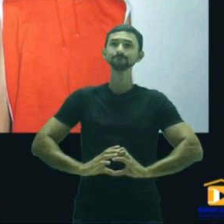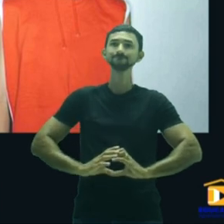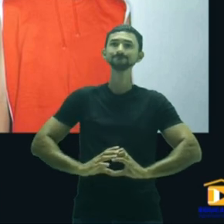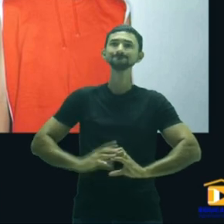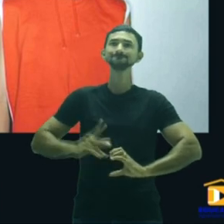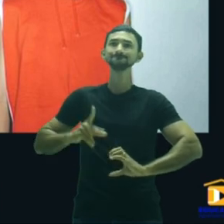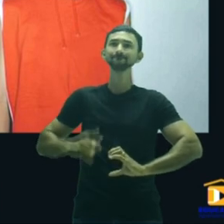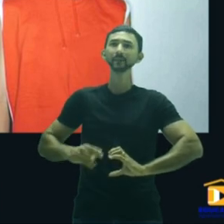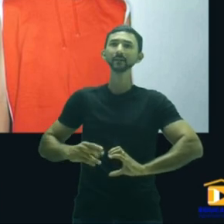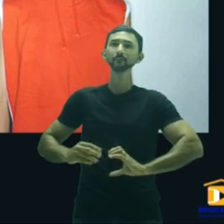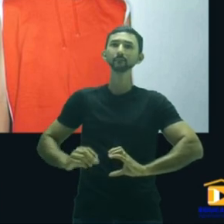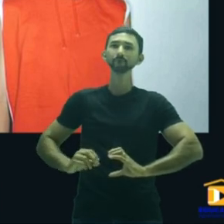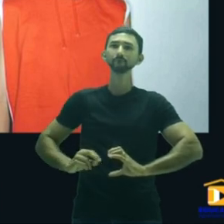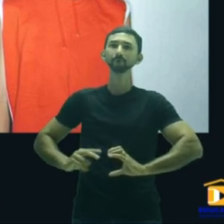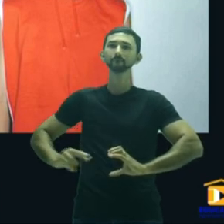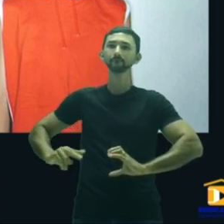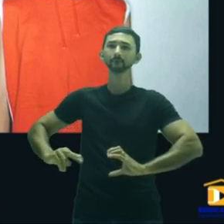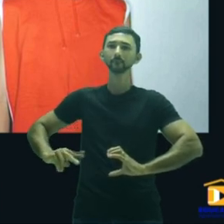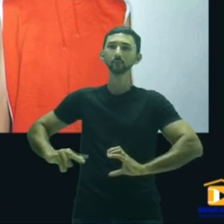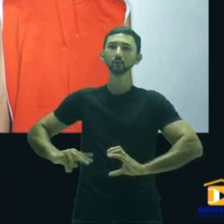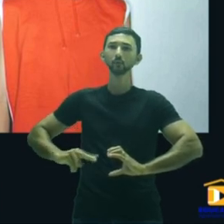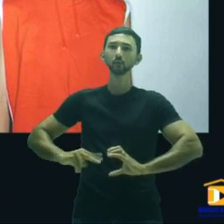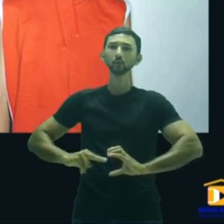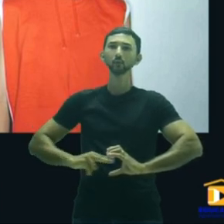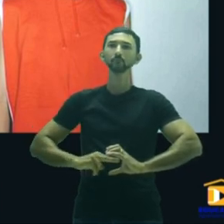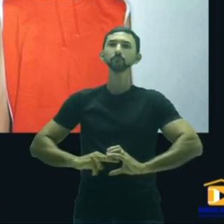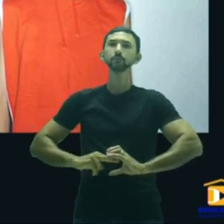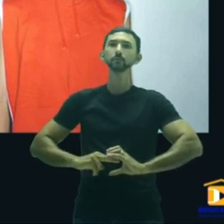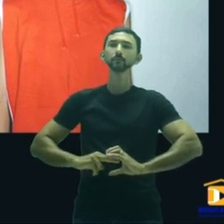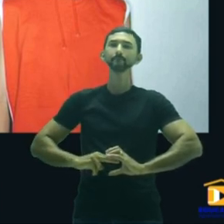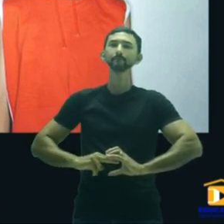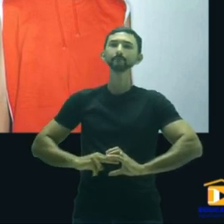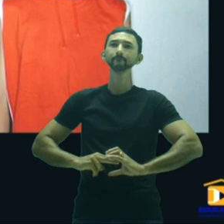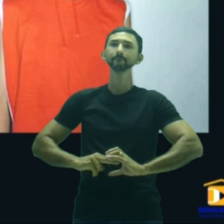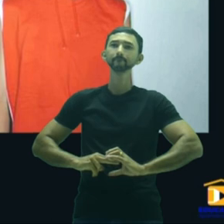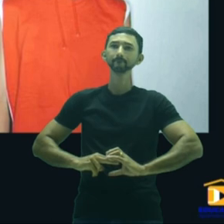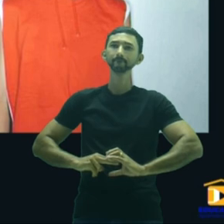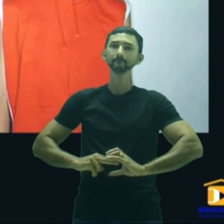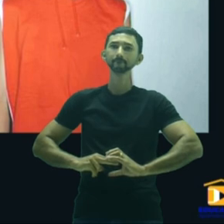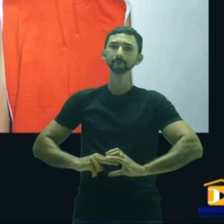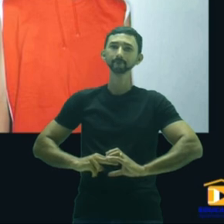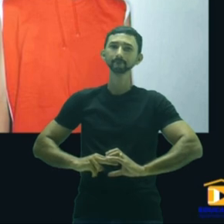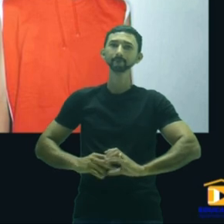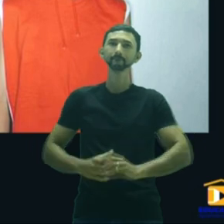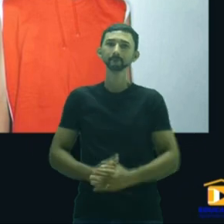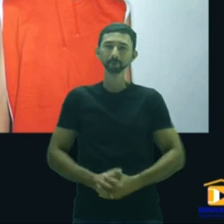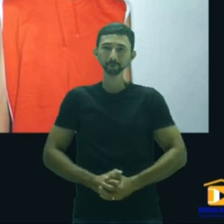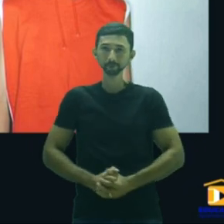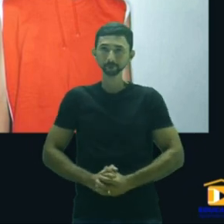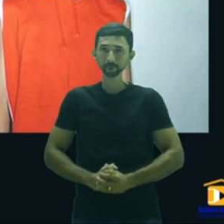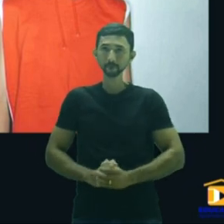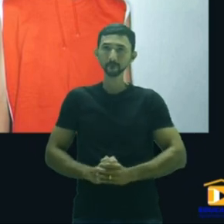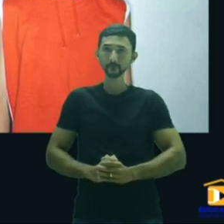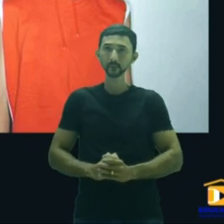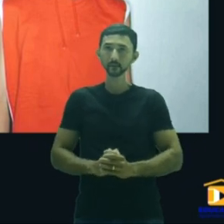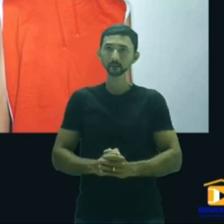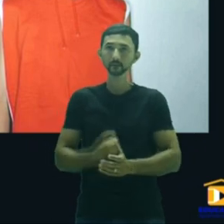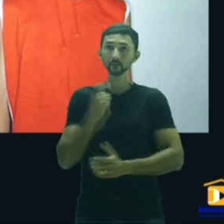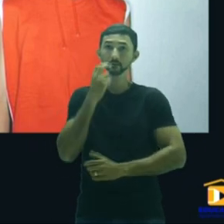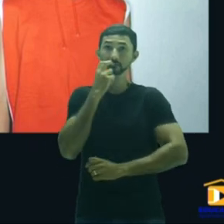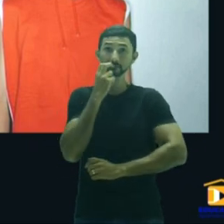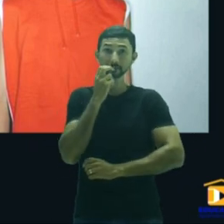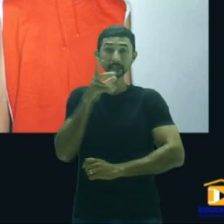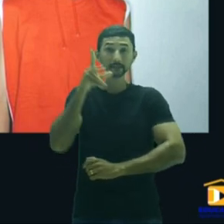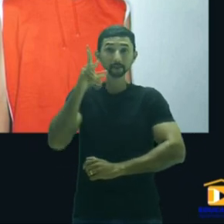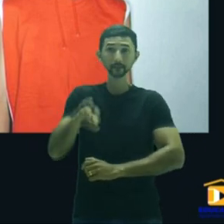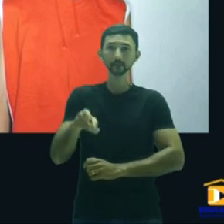um mesmo óvulo, que sofreram uma bipartição durante o desenvolvimento embrionário. Então eles são gêmeos